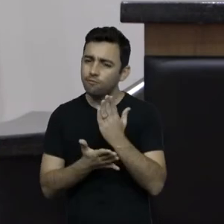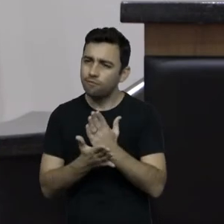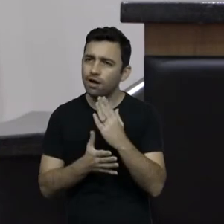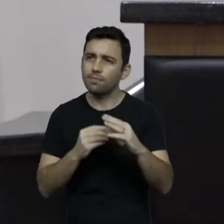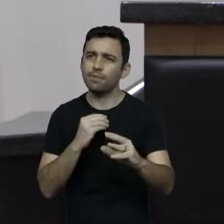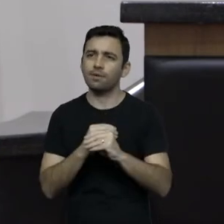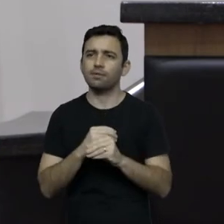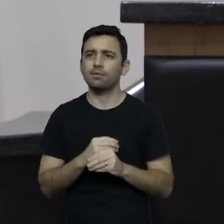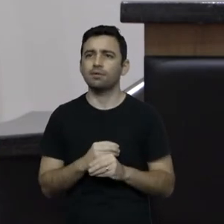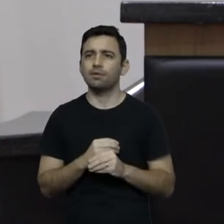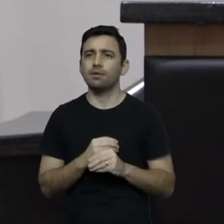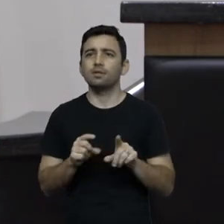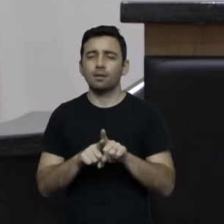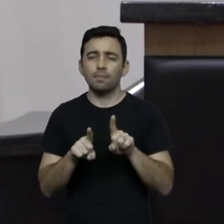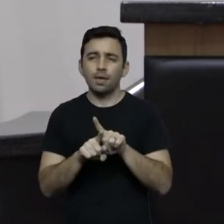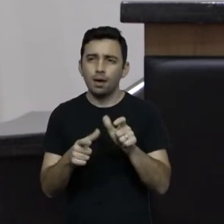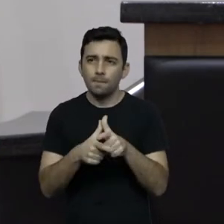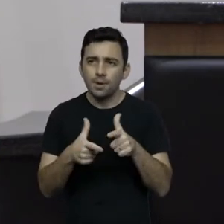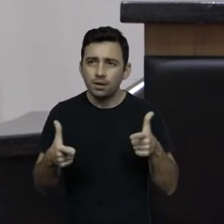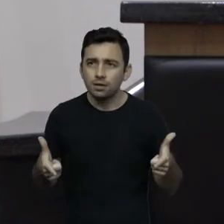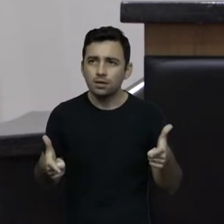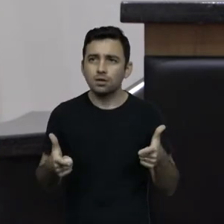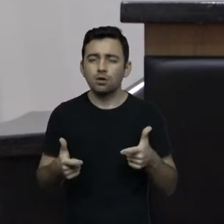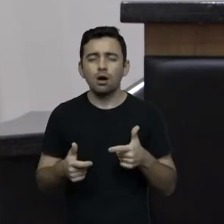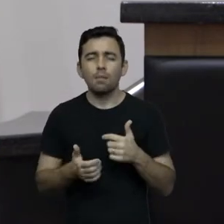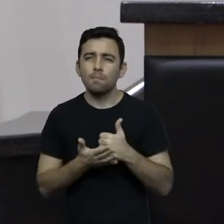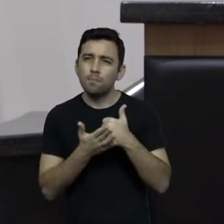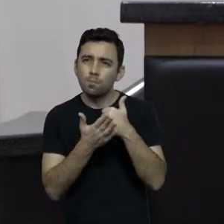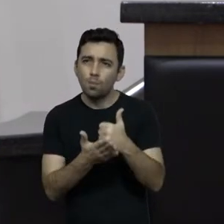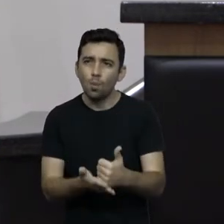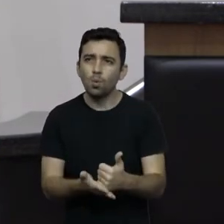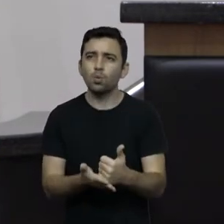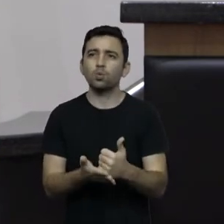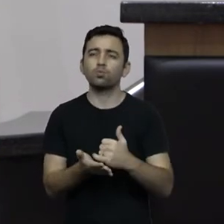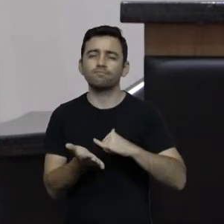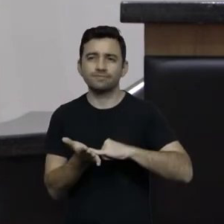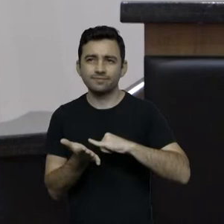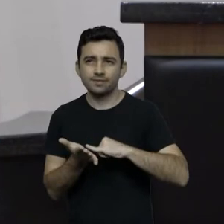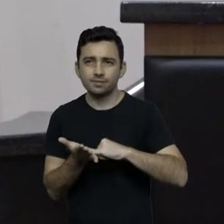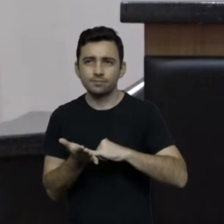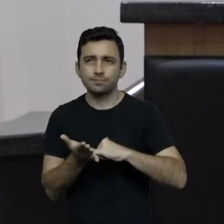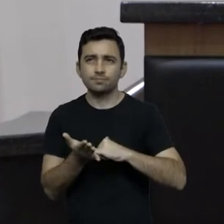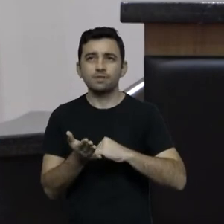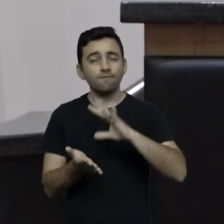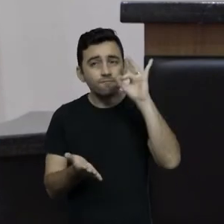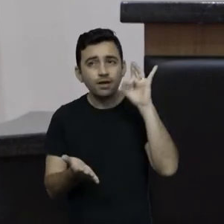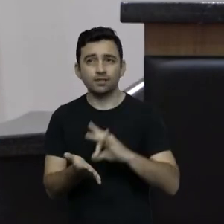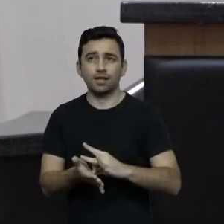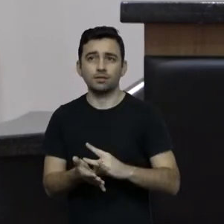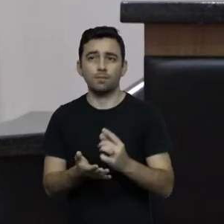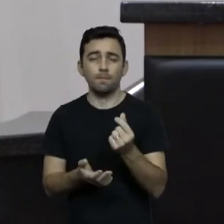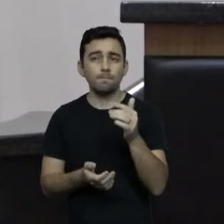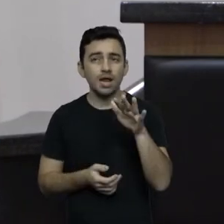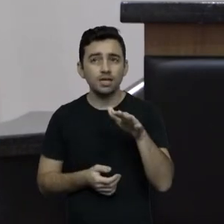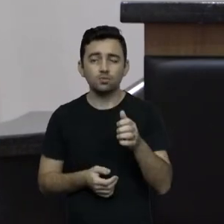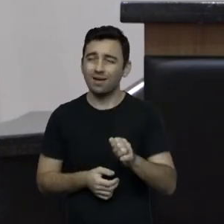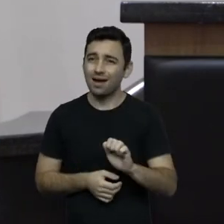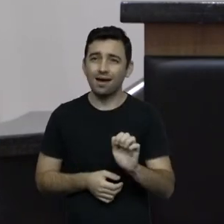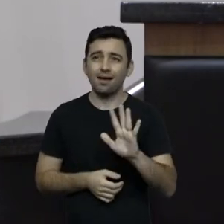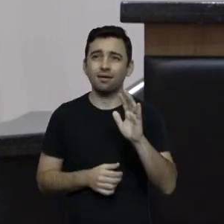emendas e ampliar os benefícios fiscais fazer com que de verdade o preço fique mais caro